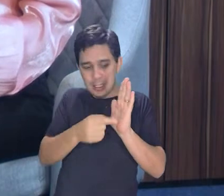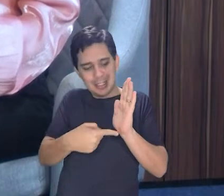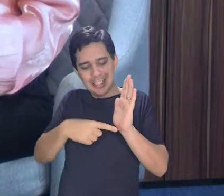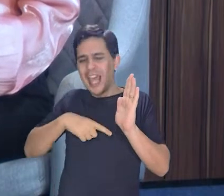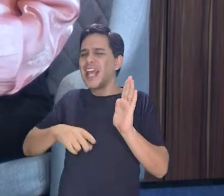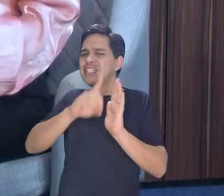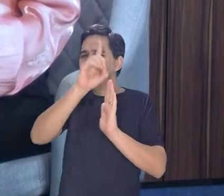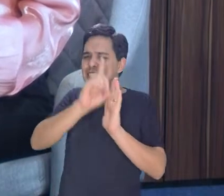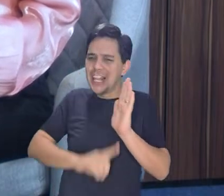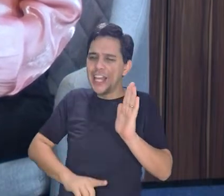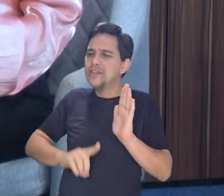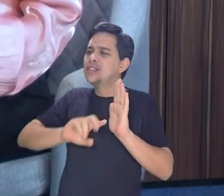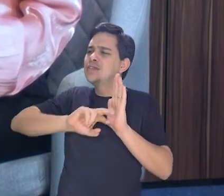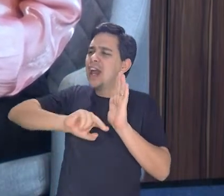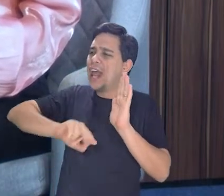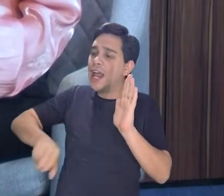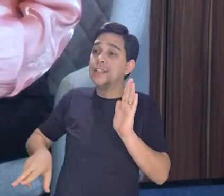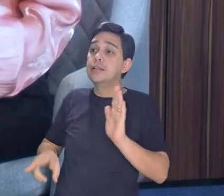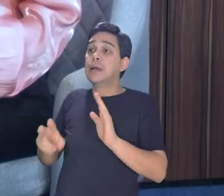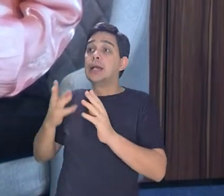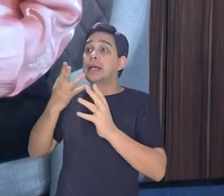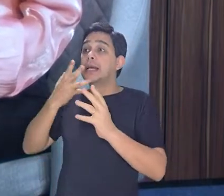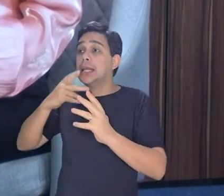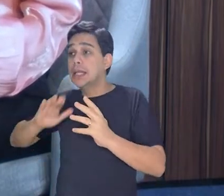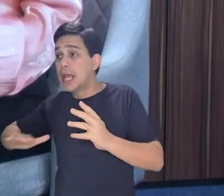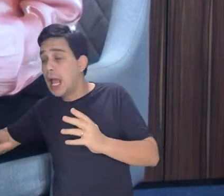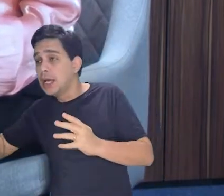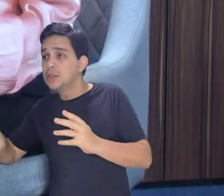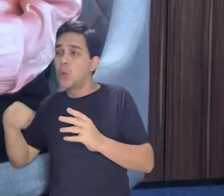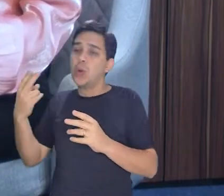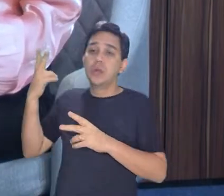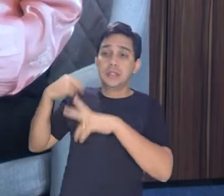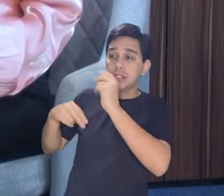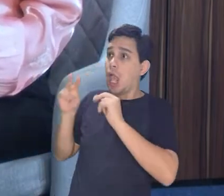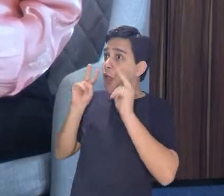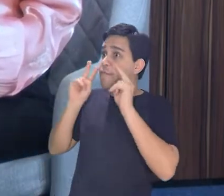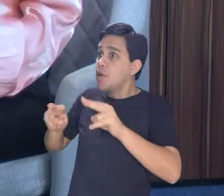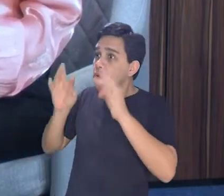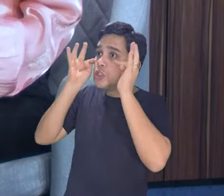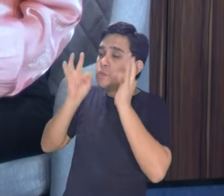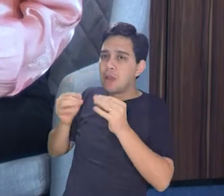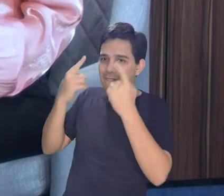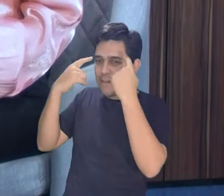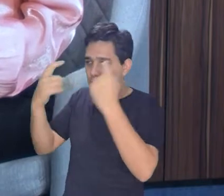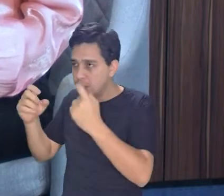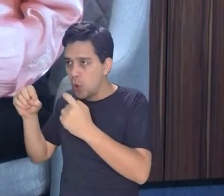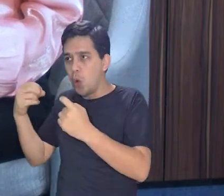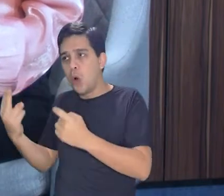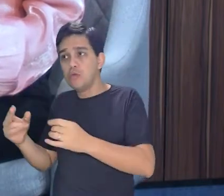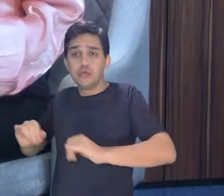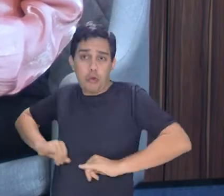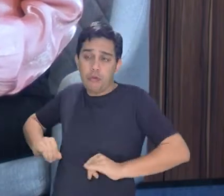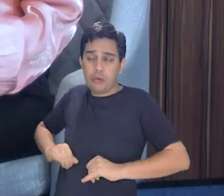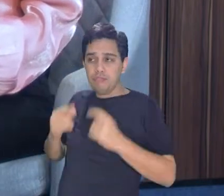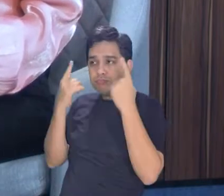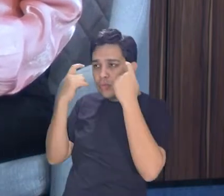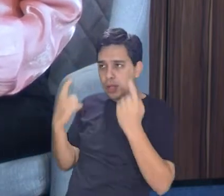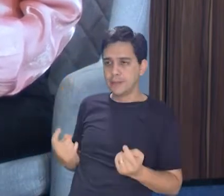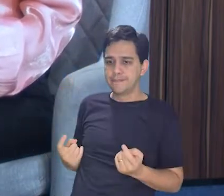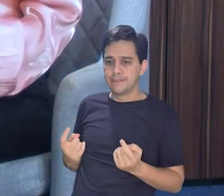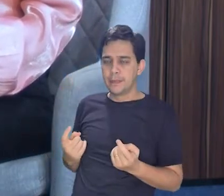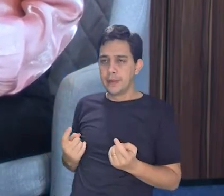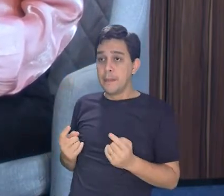e do adolescente vítima ou testemunha de violência, e sobre a atuação do MPRJ nessa temática, hoje nós